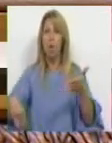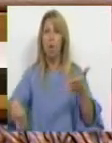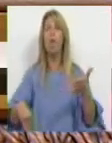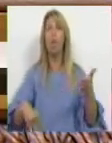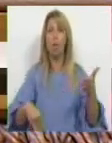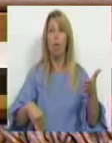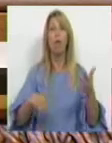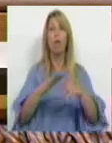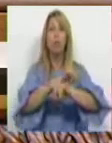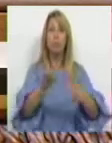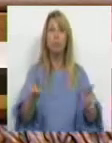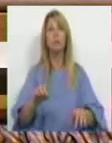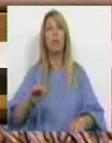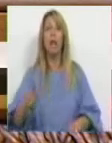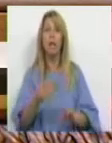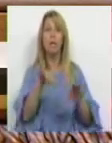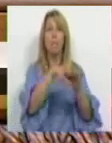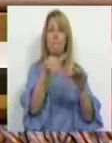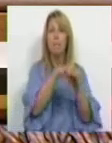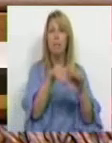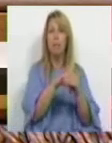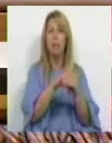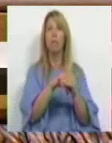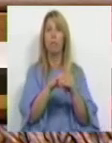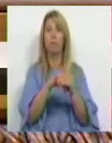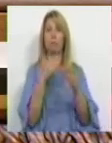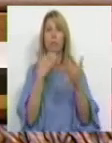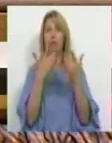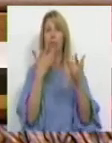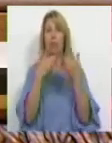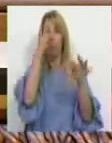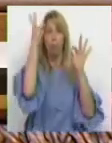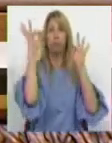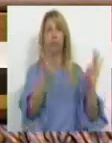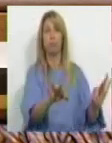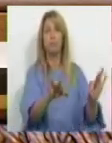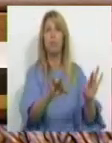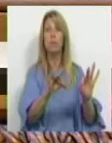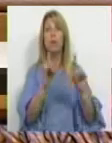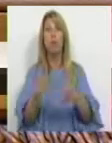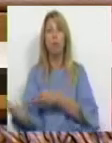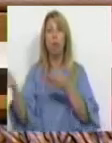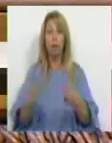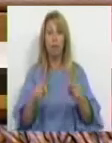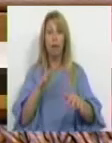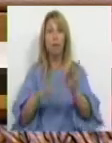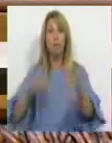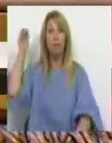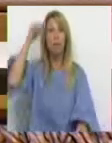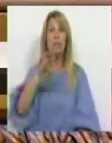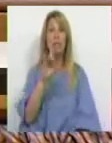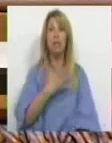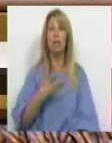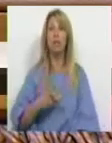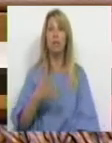assistência por menores em espetáculos taurumáticos, que deu entrada na Assembleia da República em 16 de dezembro de 2015